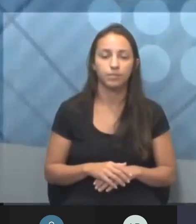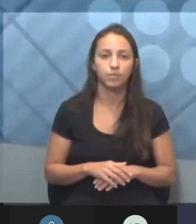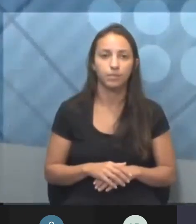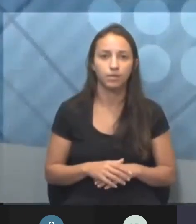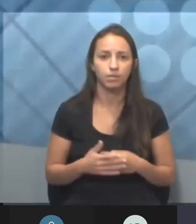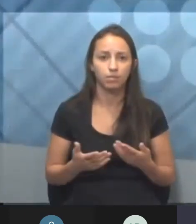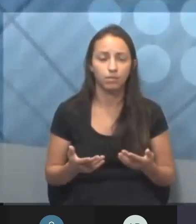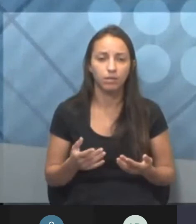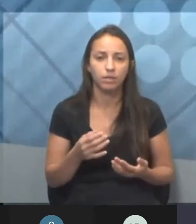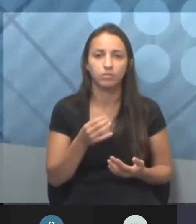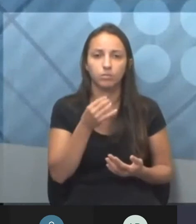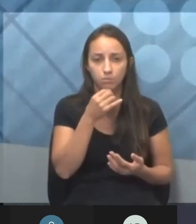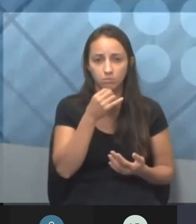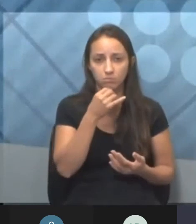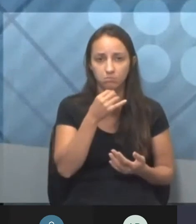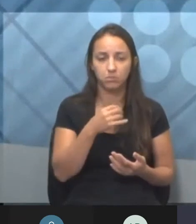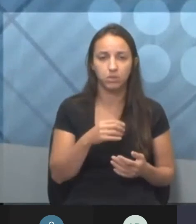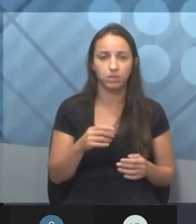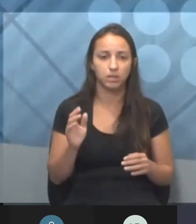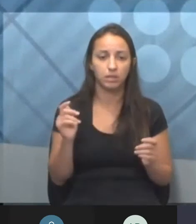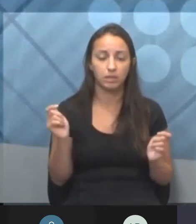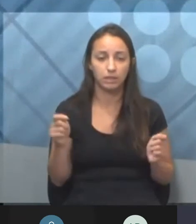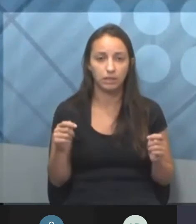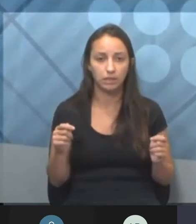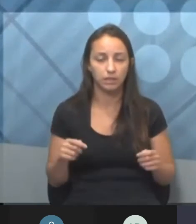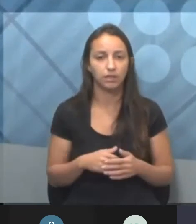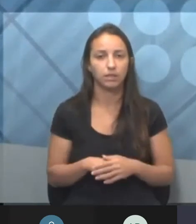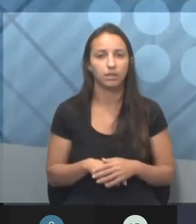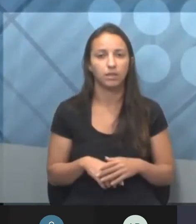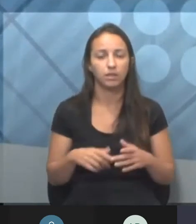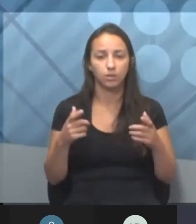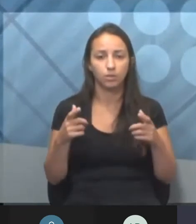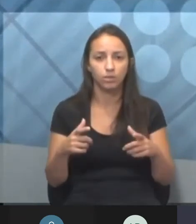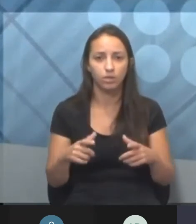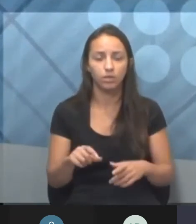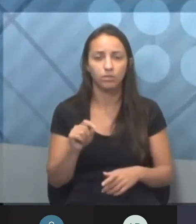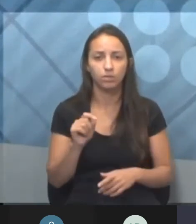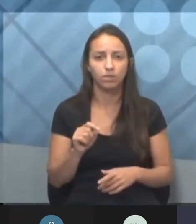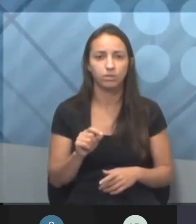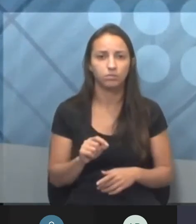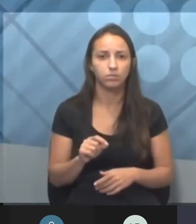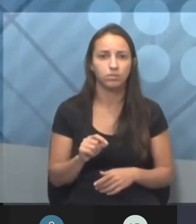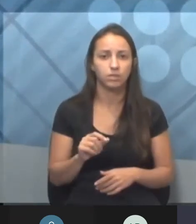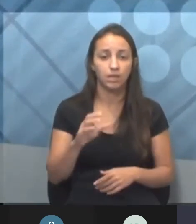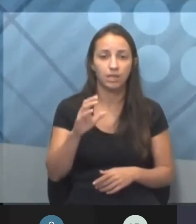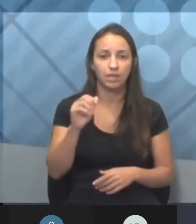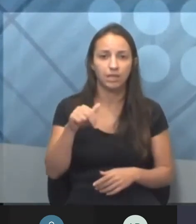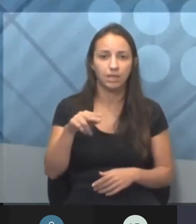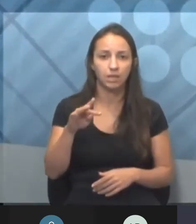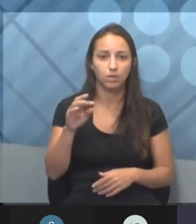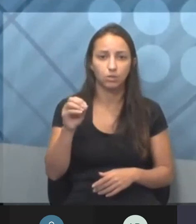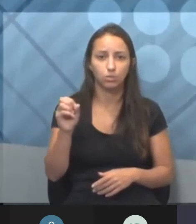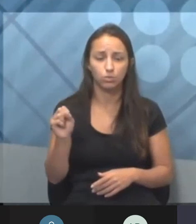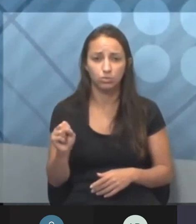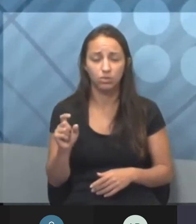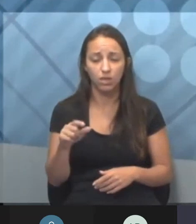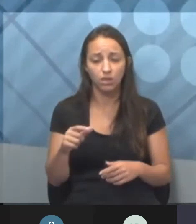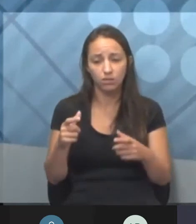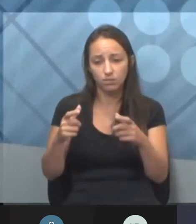está fugindo do refeitório, mas ele serve para toda a escola, são ambientes que nós podemos chamar de cantos, que são